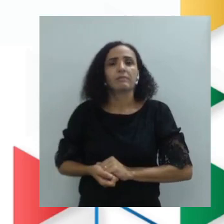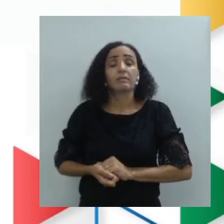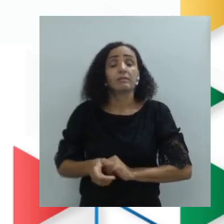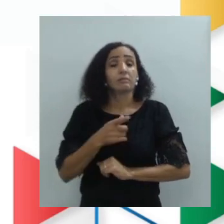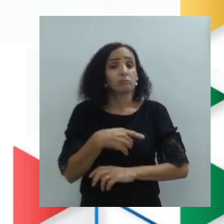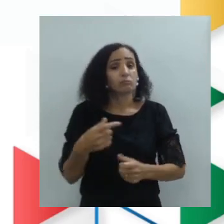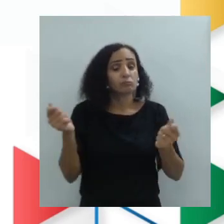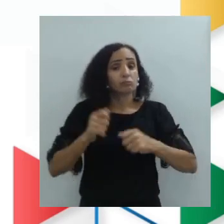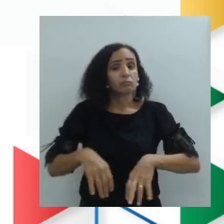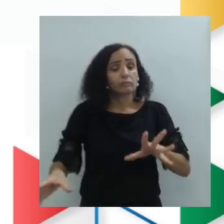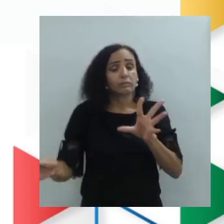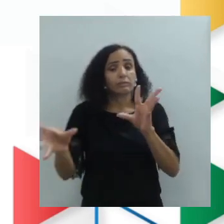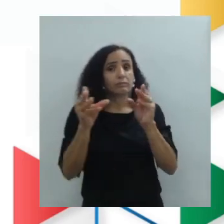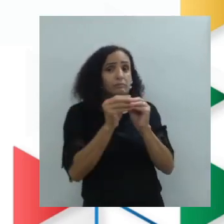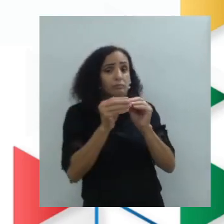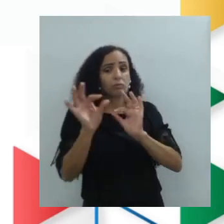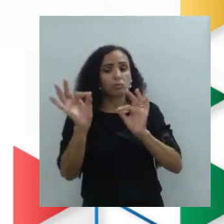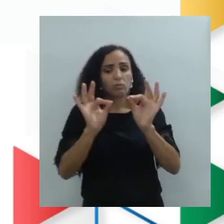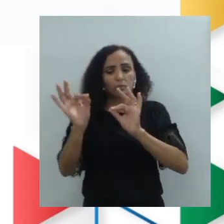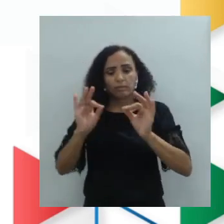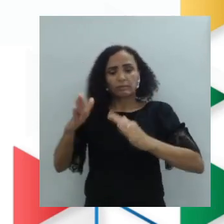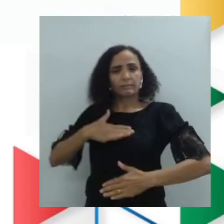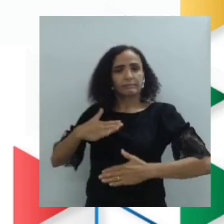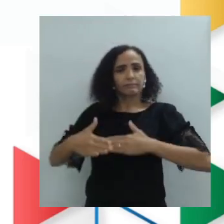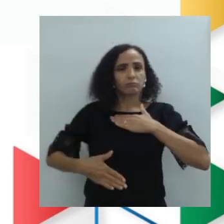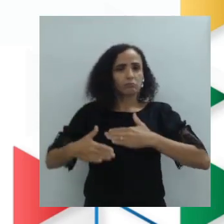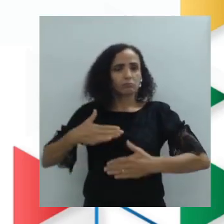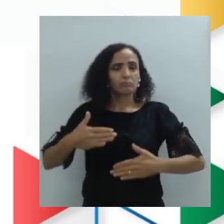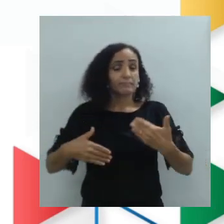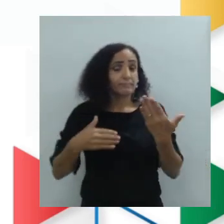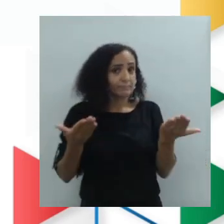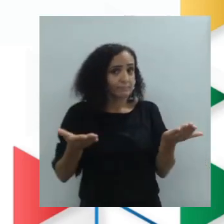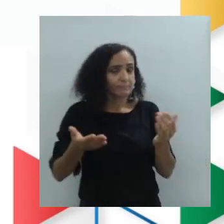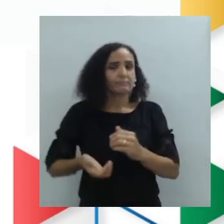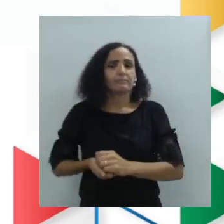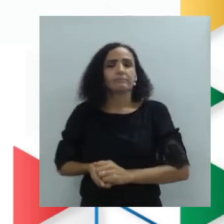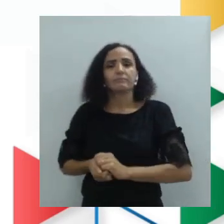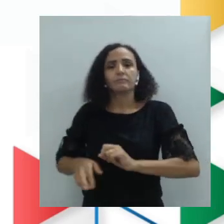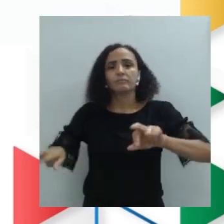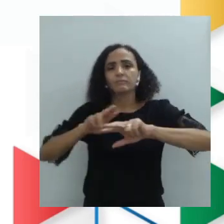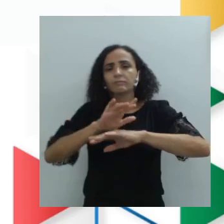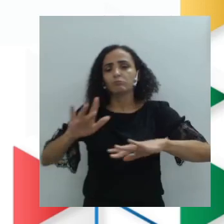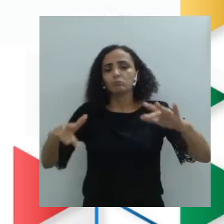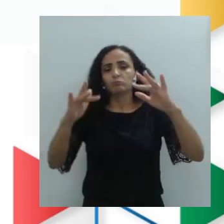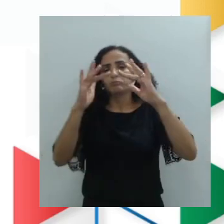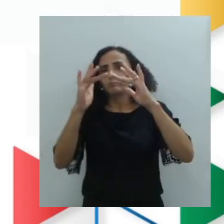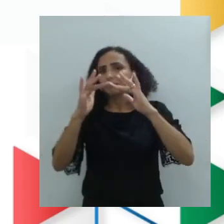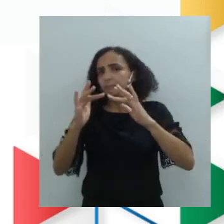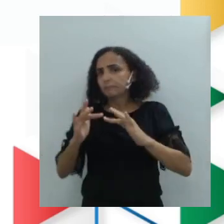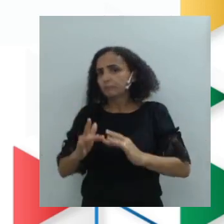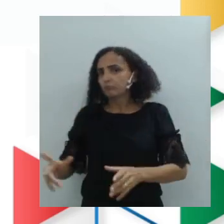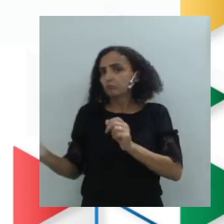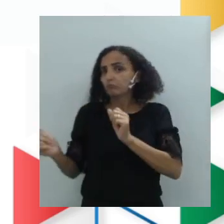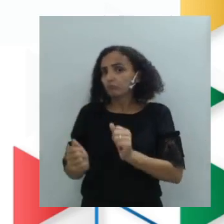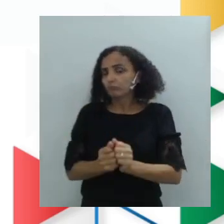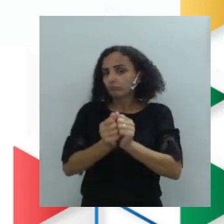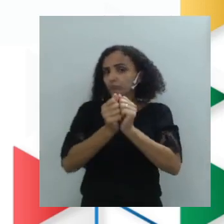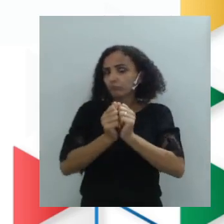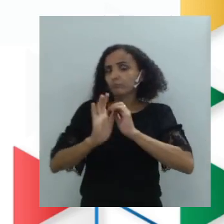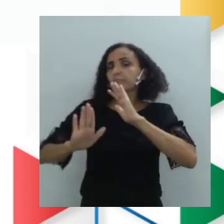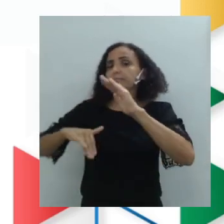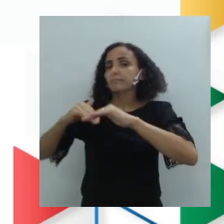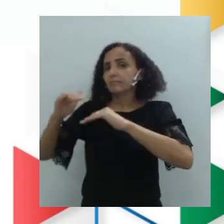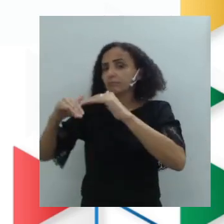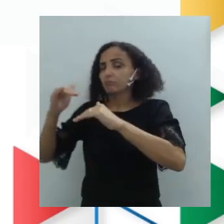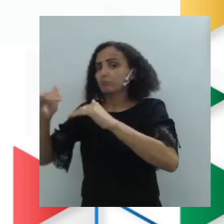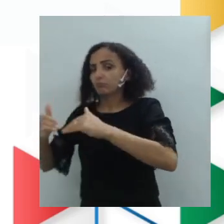Podemos resumir a organização do nosso corpo da seguinte maneira. Diversas células juntas e realizando uma